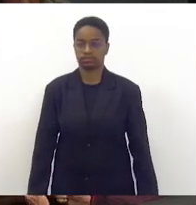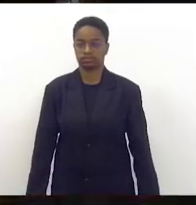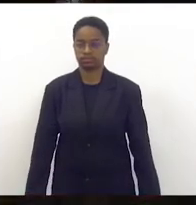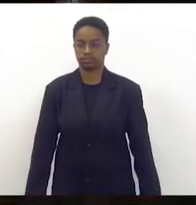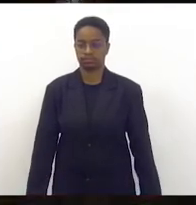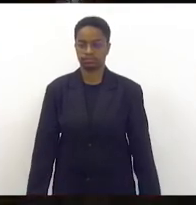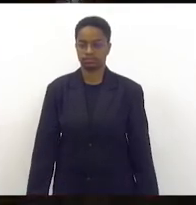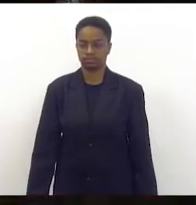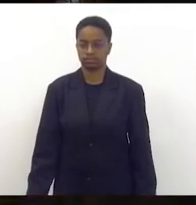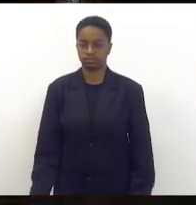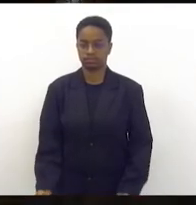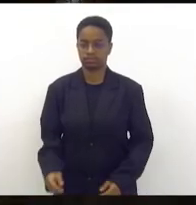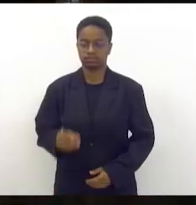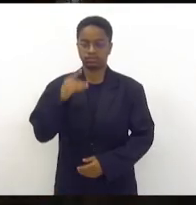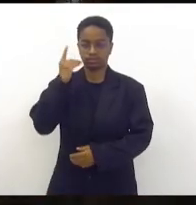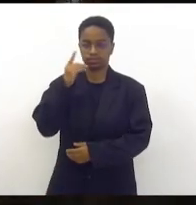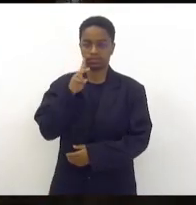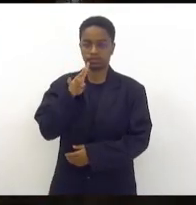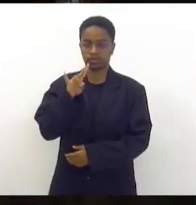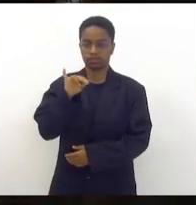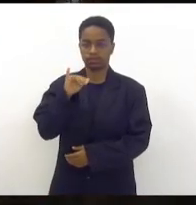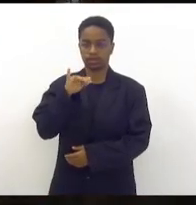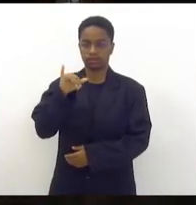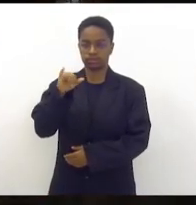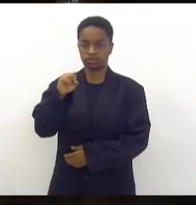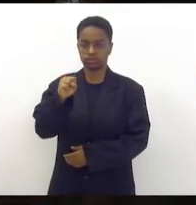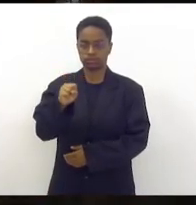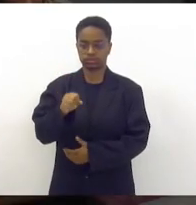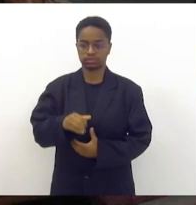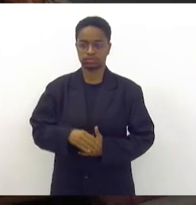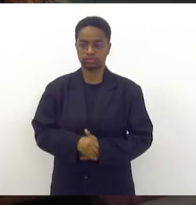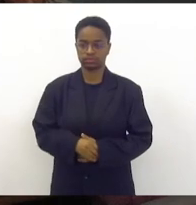Nosso nobre deputado Vinícius Gozolino.